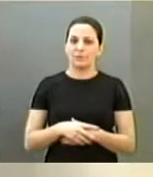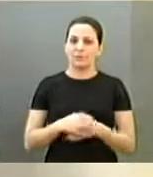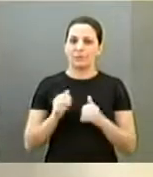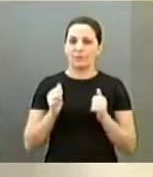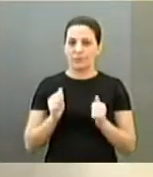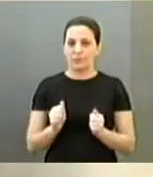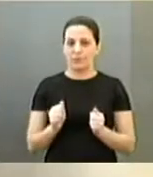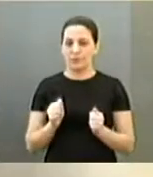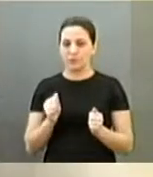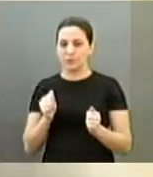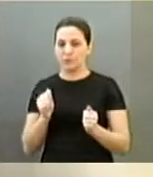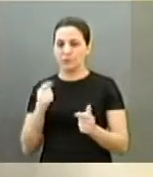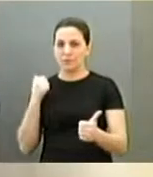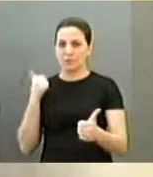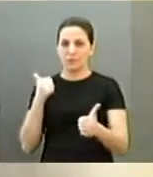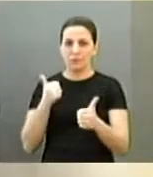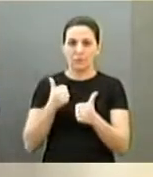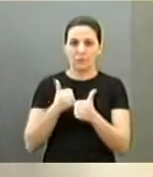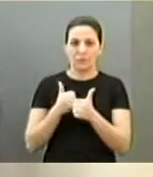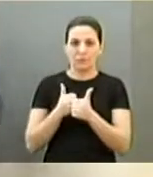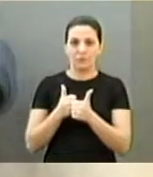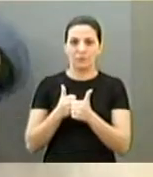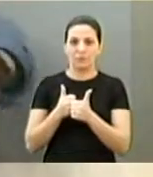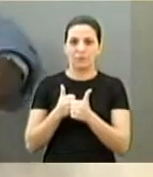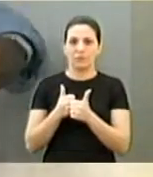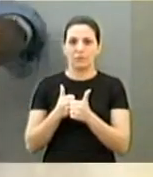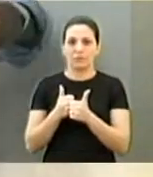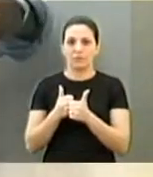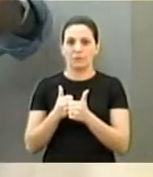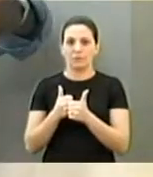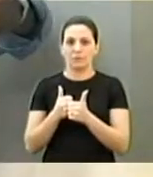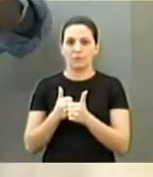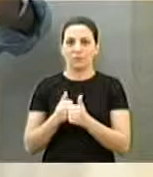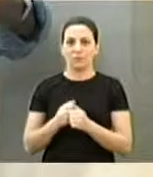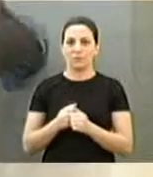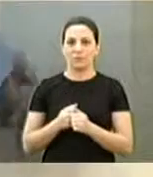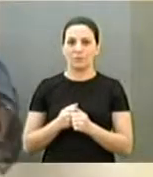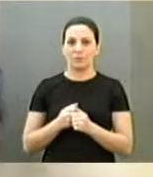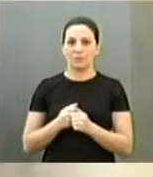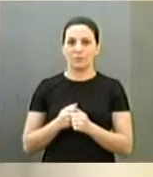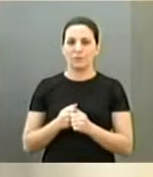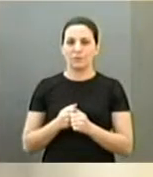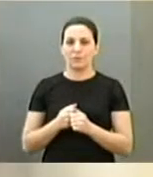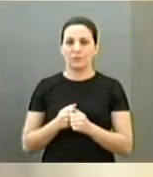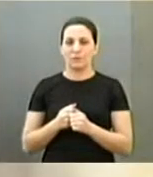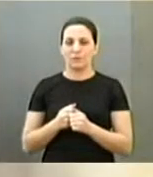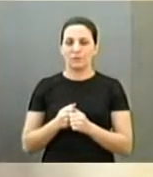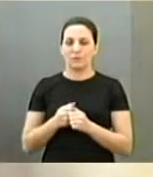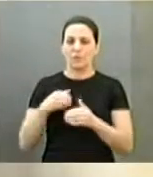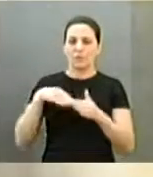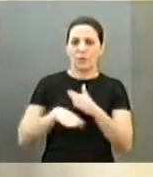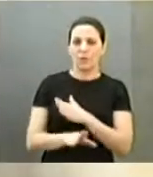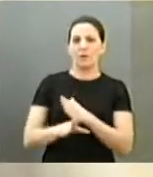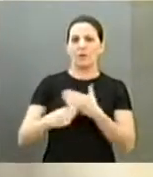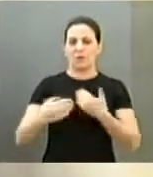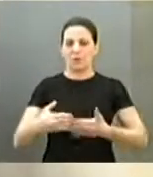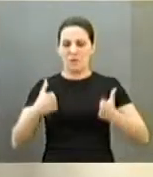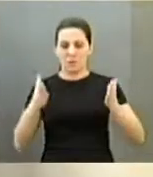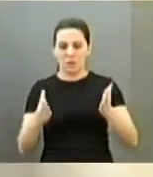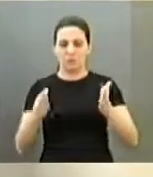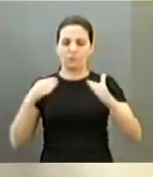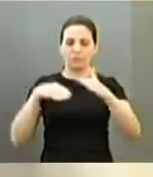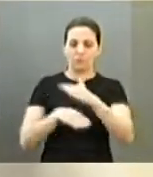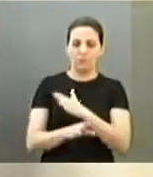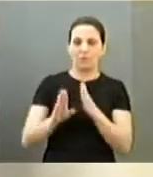de encontrar ali na transportadora, no depósito onde fica armazenado, não só do